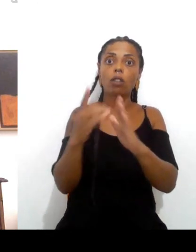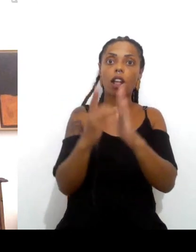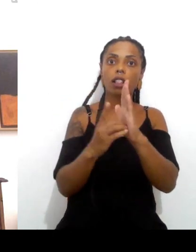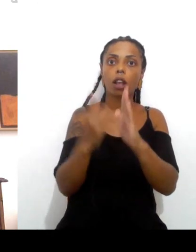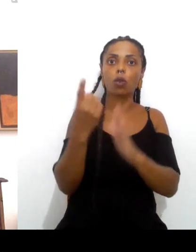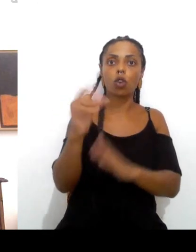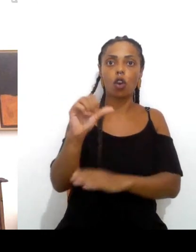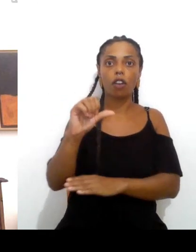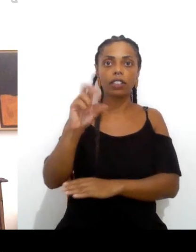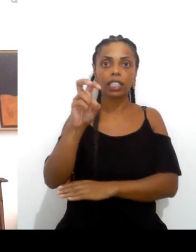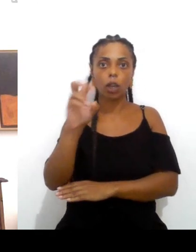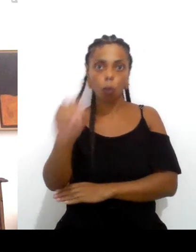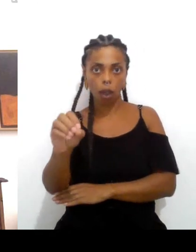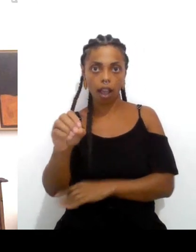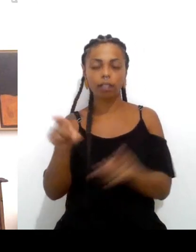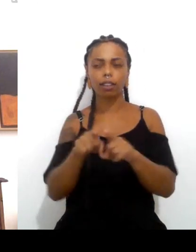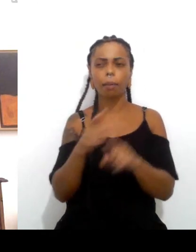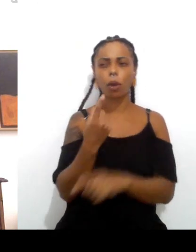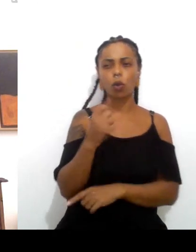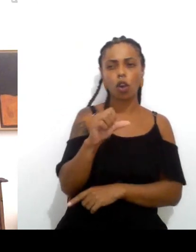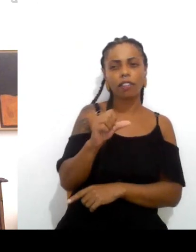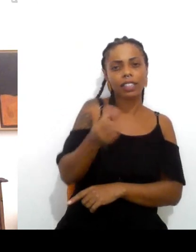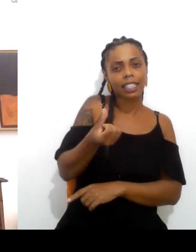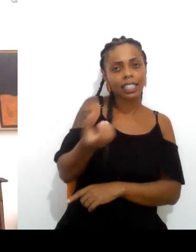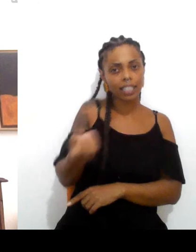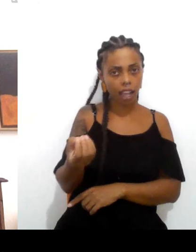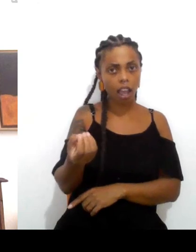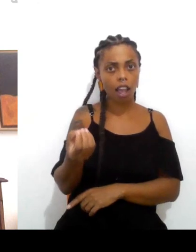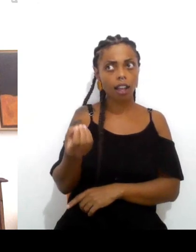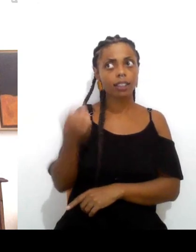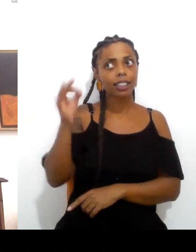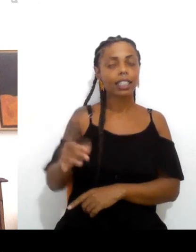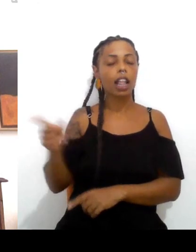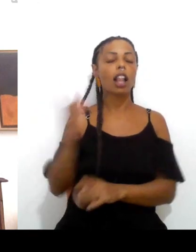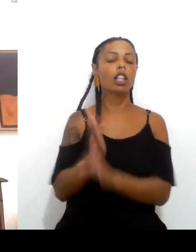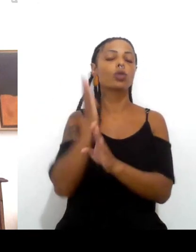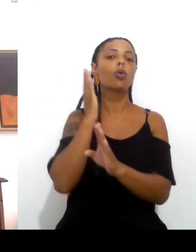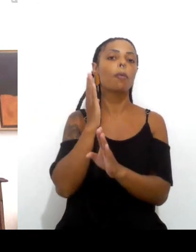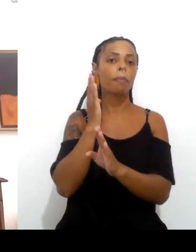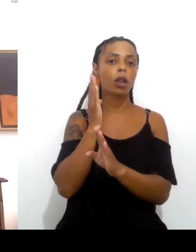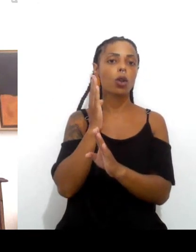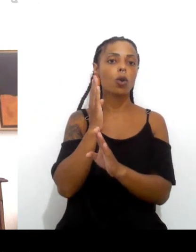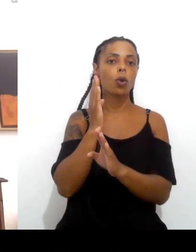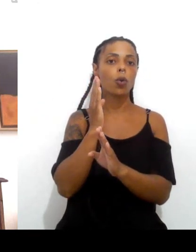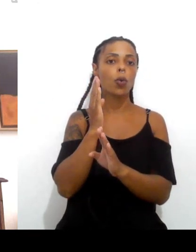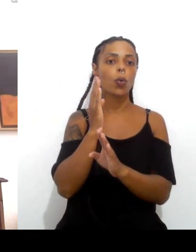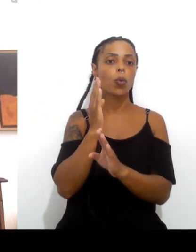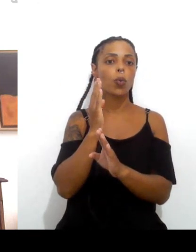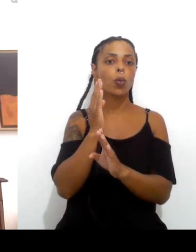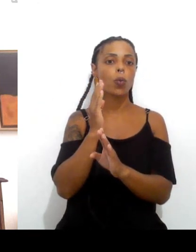na década de 60 ele certamente descobriu que ele podia pintar